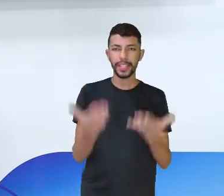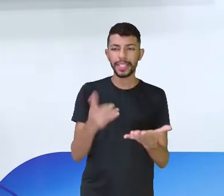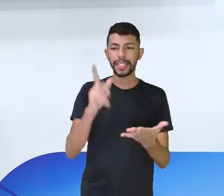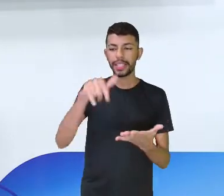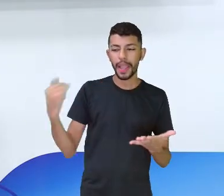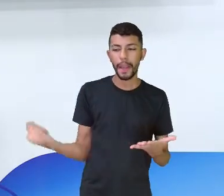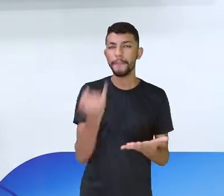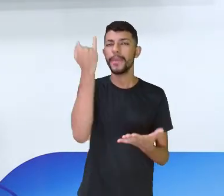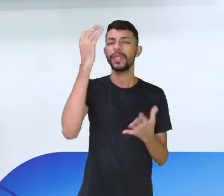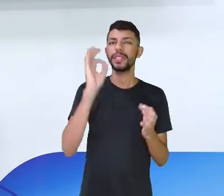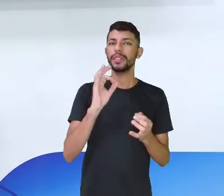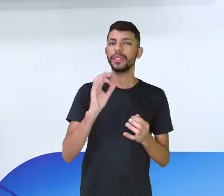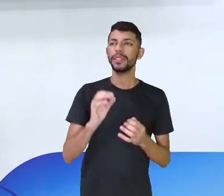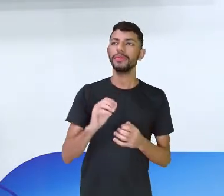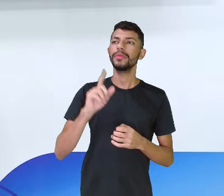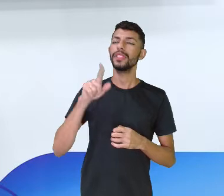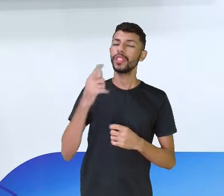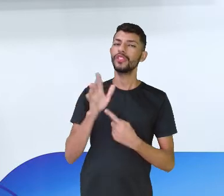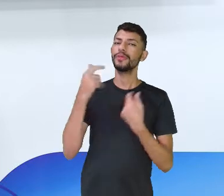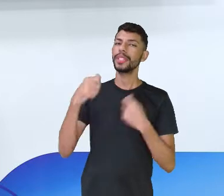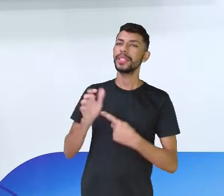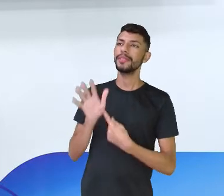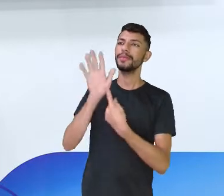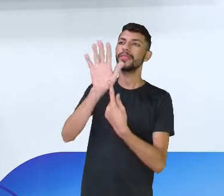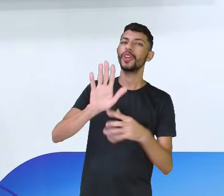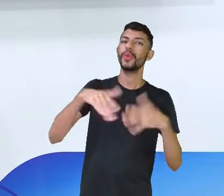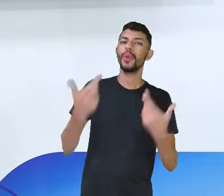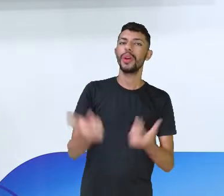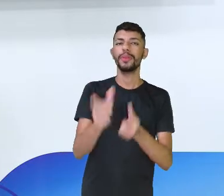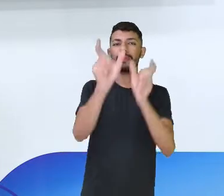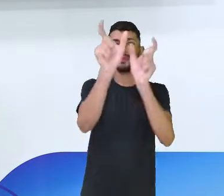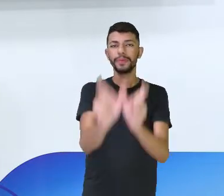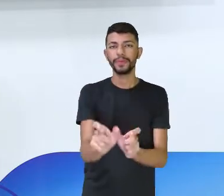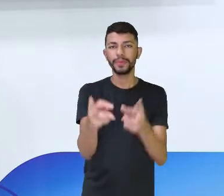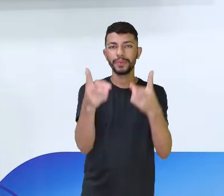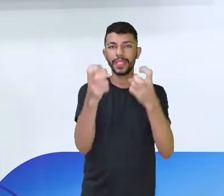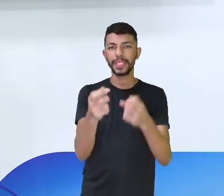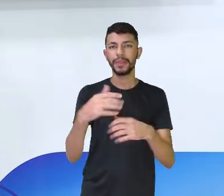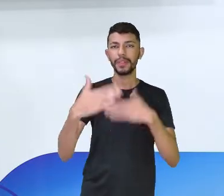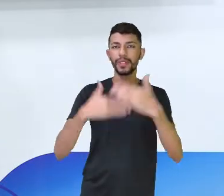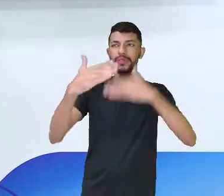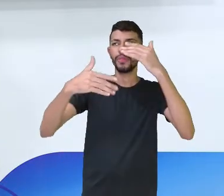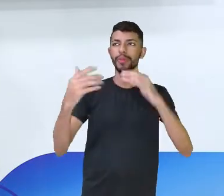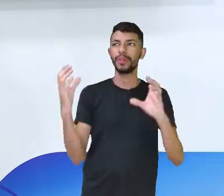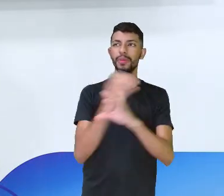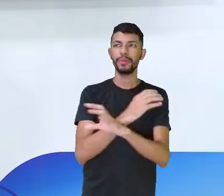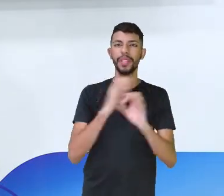e que a gente precisa trazer à tona quando a gente enxerga a pessoa no seu desenvolvimento integral.